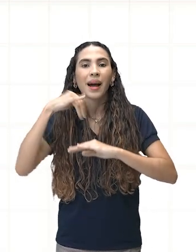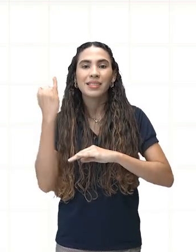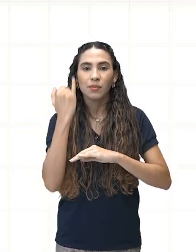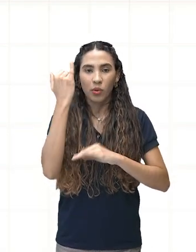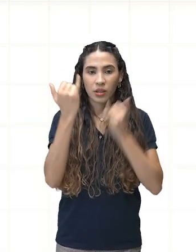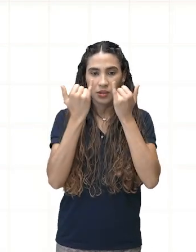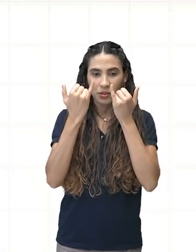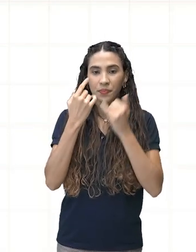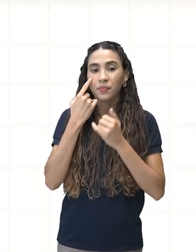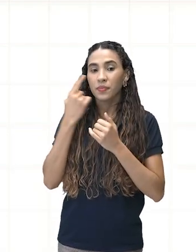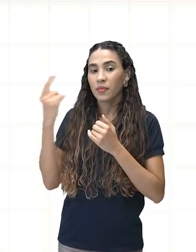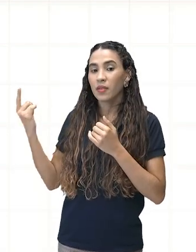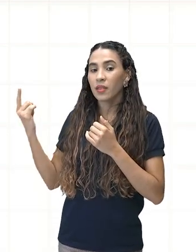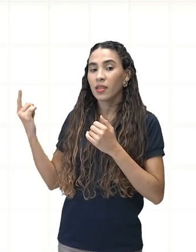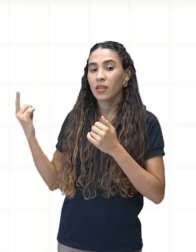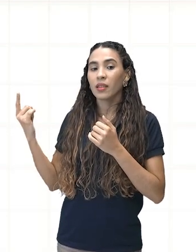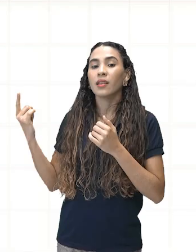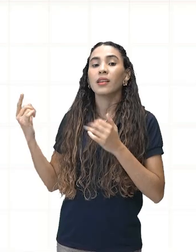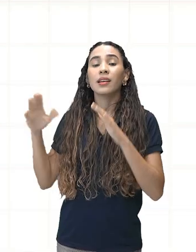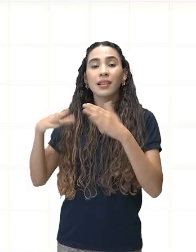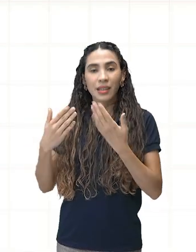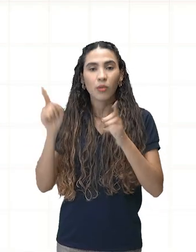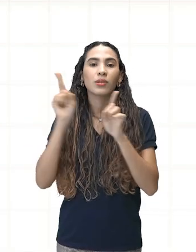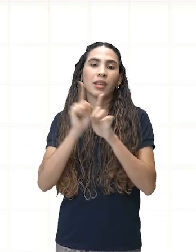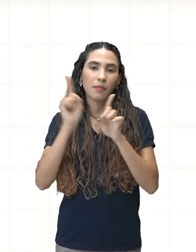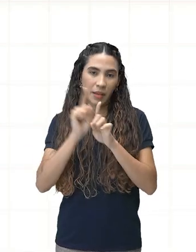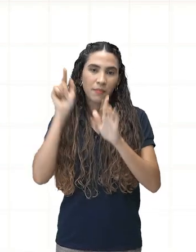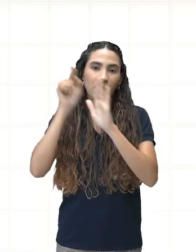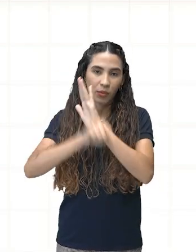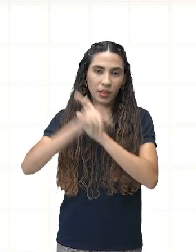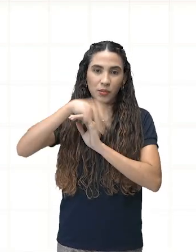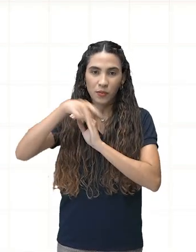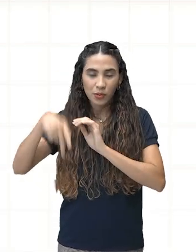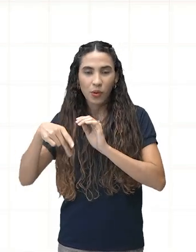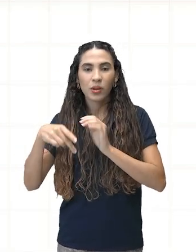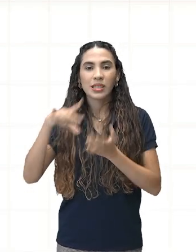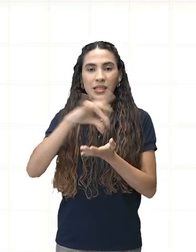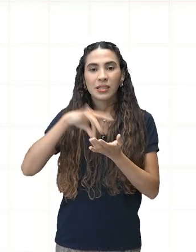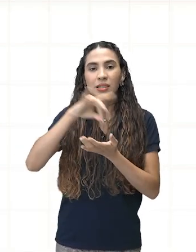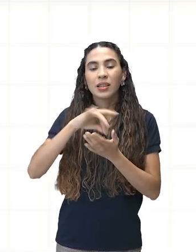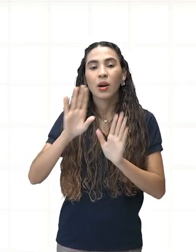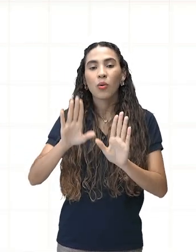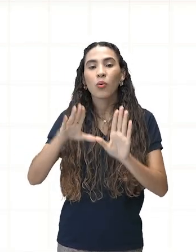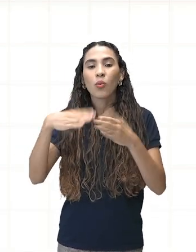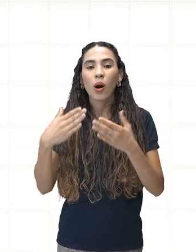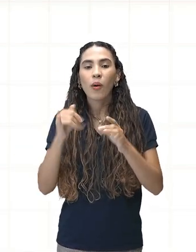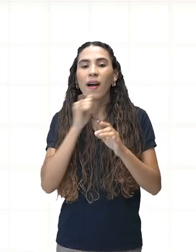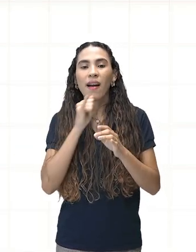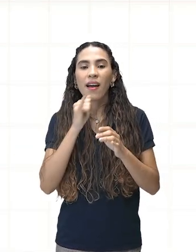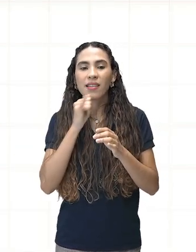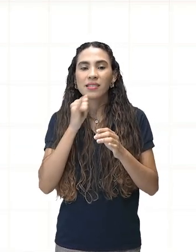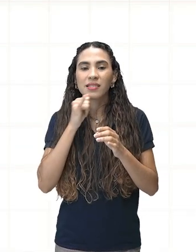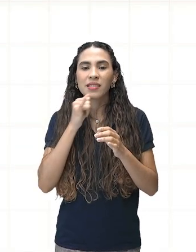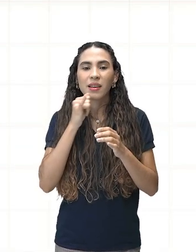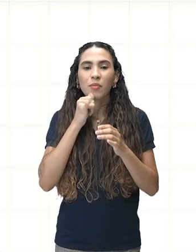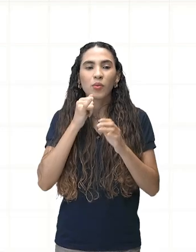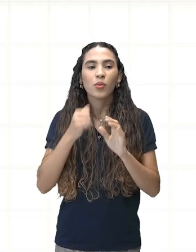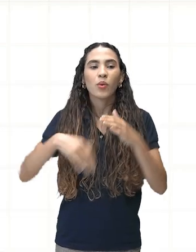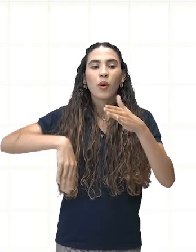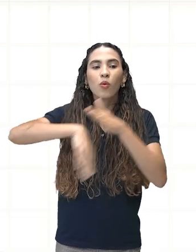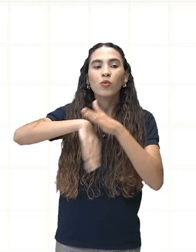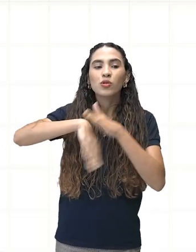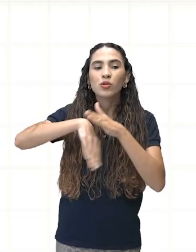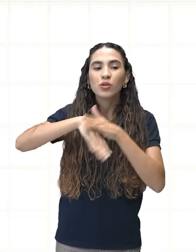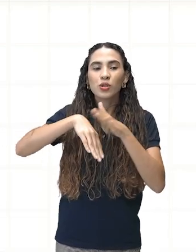de informação. Nós fizemos uma pergunta também para os professores do Centro de Mídia em relação ao time do seu coração. Pergunta